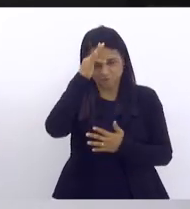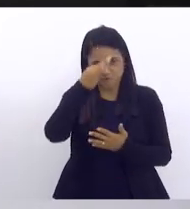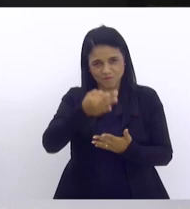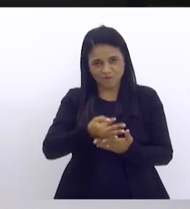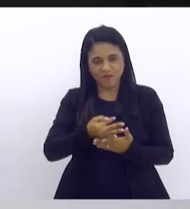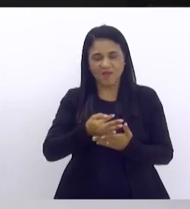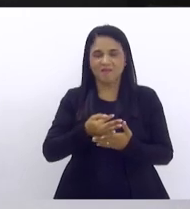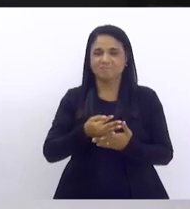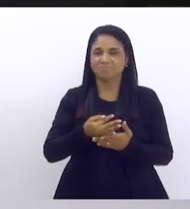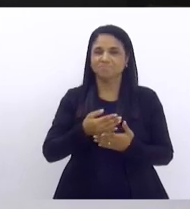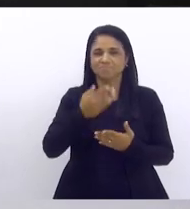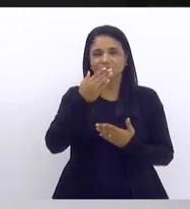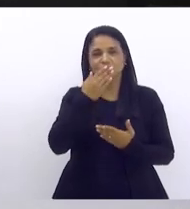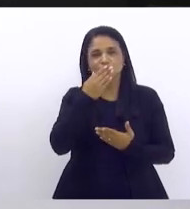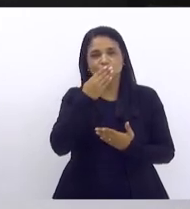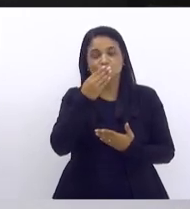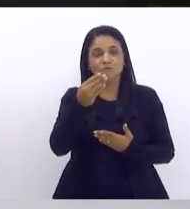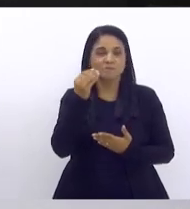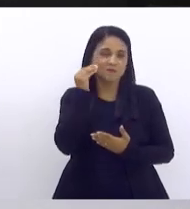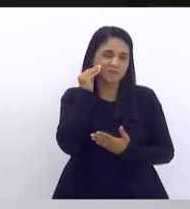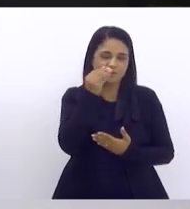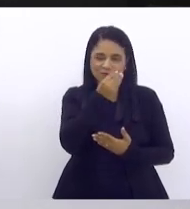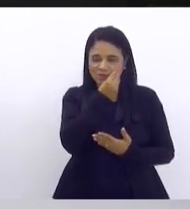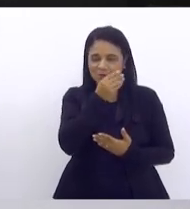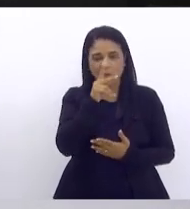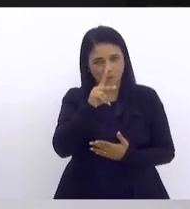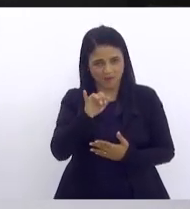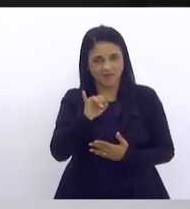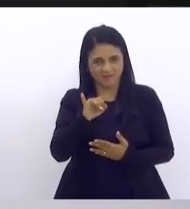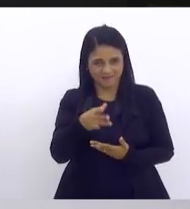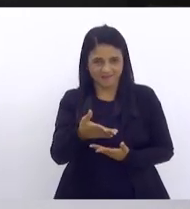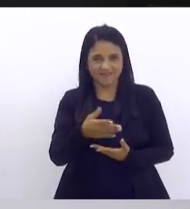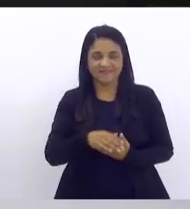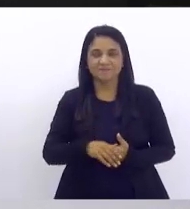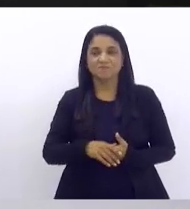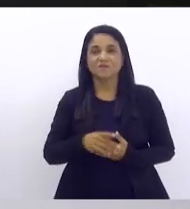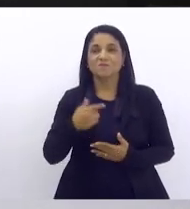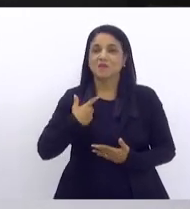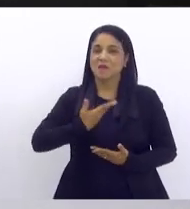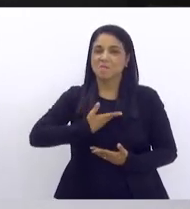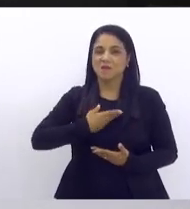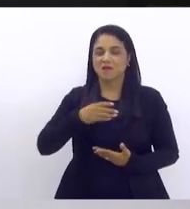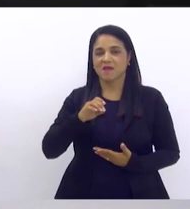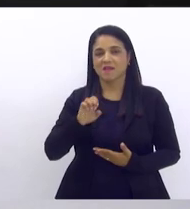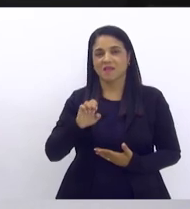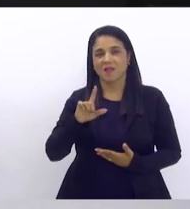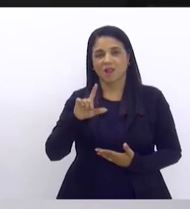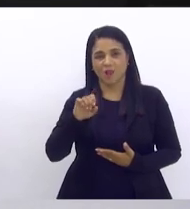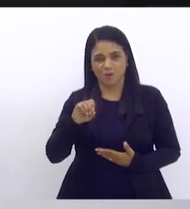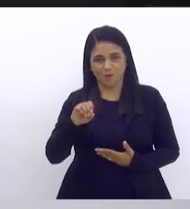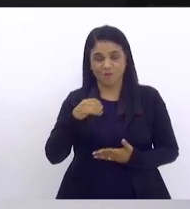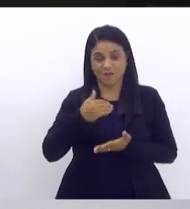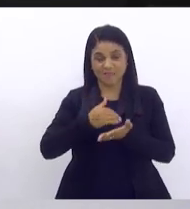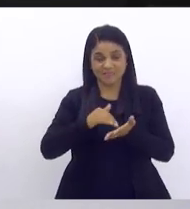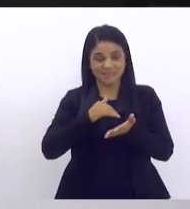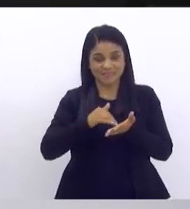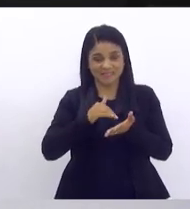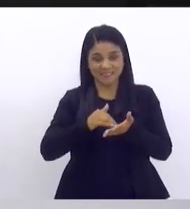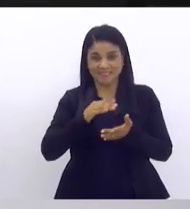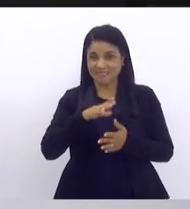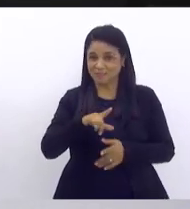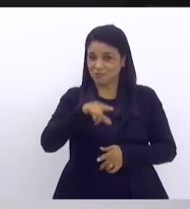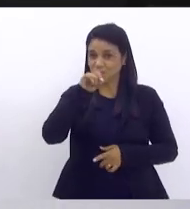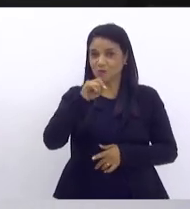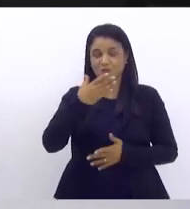pela presença, mando um beijo para esse paizão, Uruan. E minha querida amiga Elô, secretária da Mulher, eu falo que ela é minha secretária favorita, e é